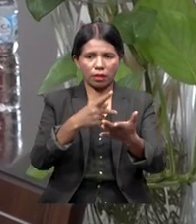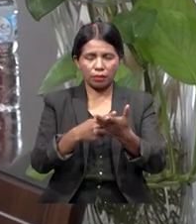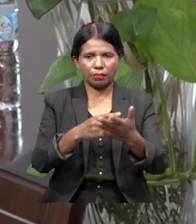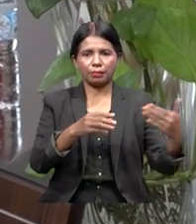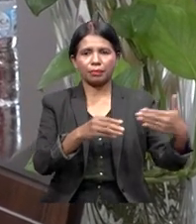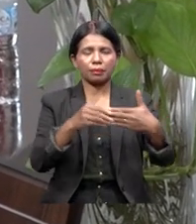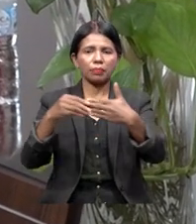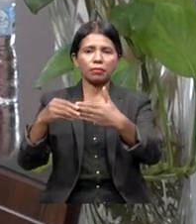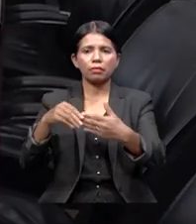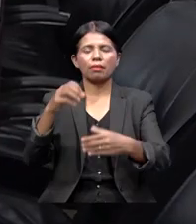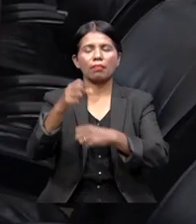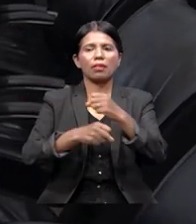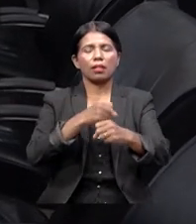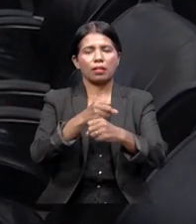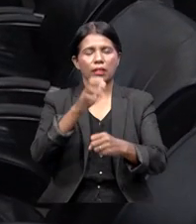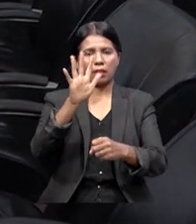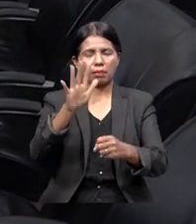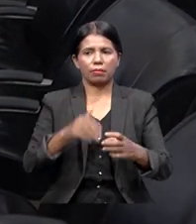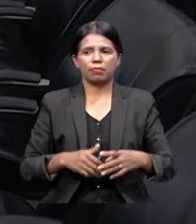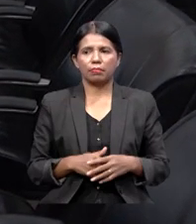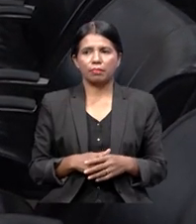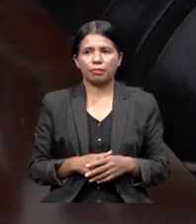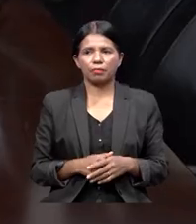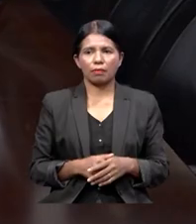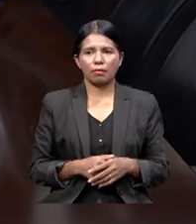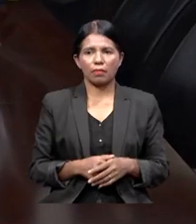se implementa durante Tinan Lima. Aderto Ximenes, bem-vindo Ximenes.